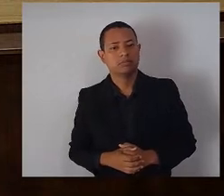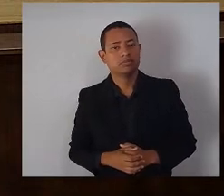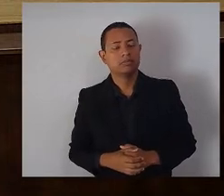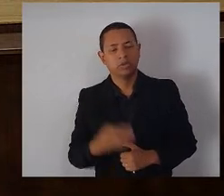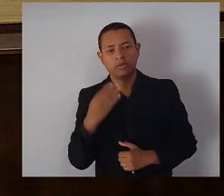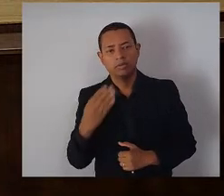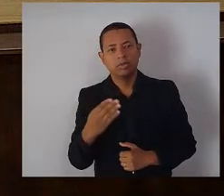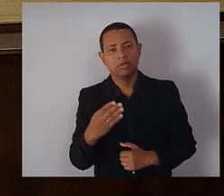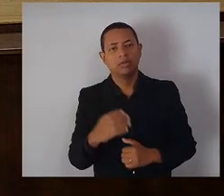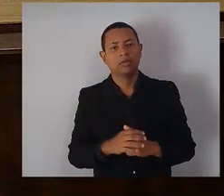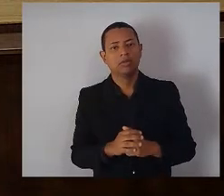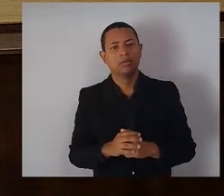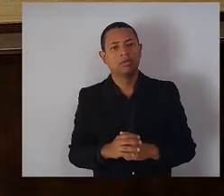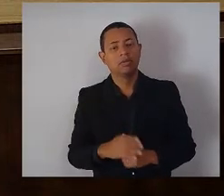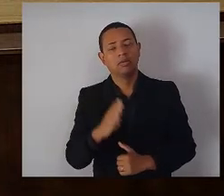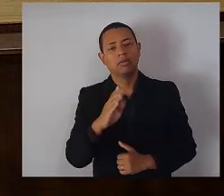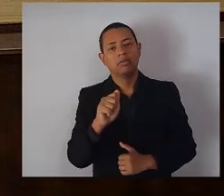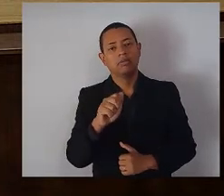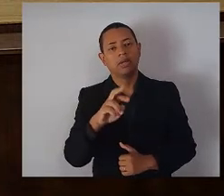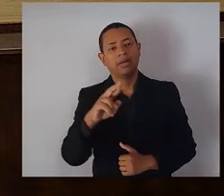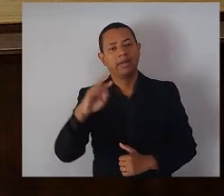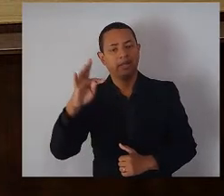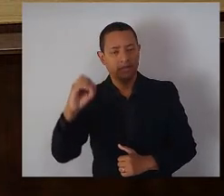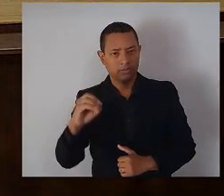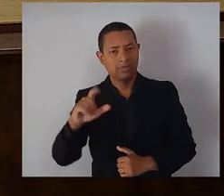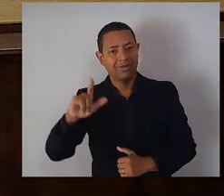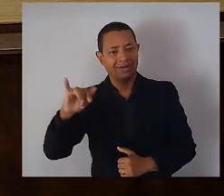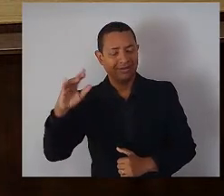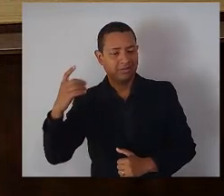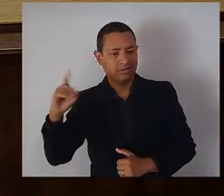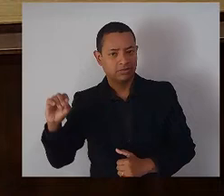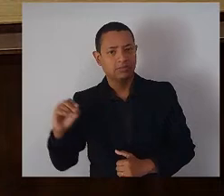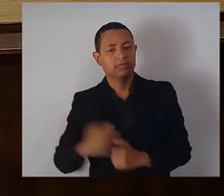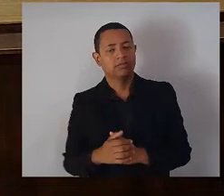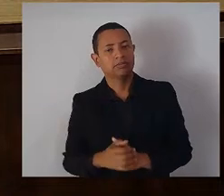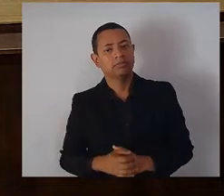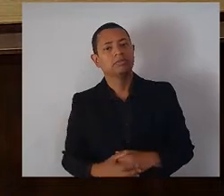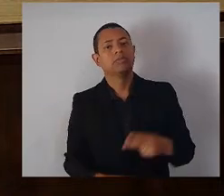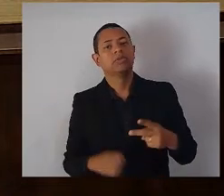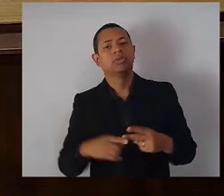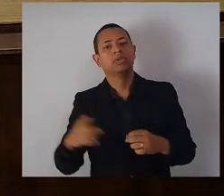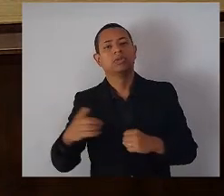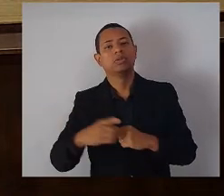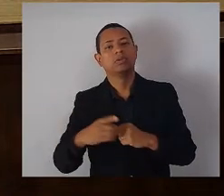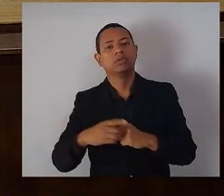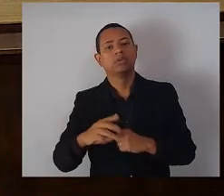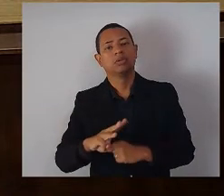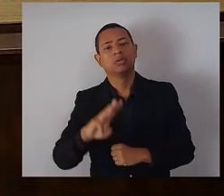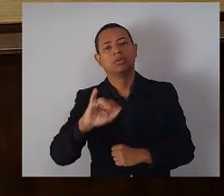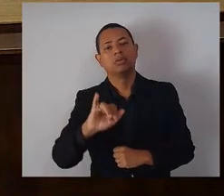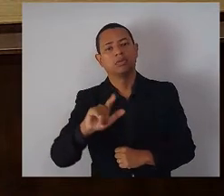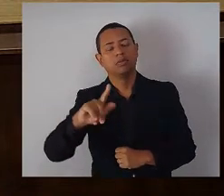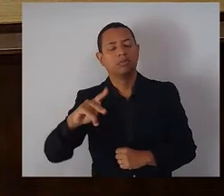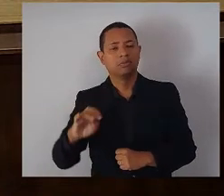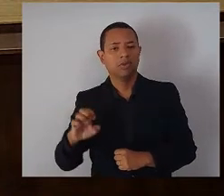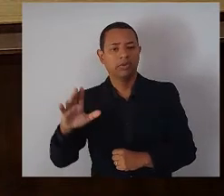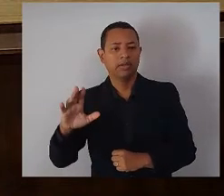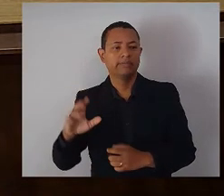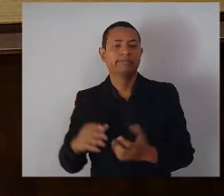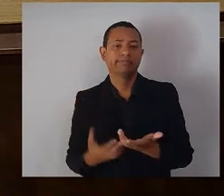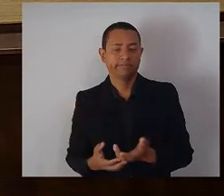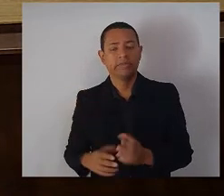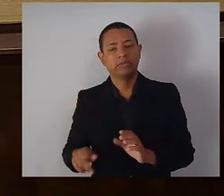Leitão, presencial, e o doutor Wilker Macedo Lima, pelo requerido Partido dos